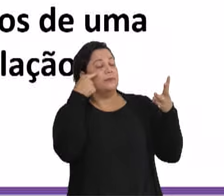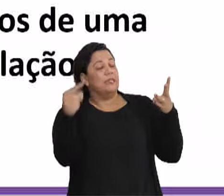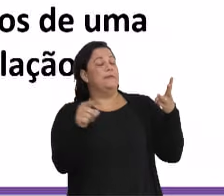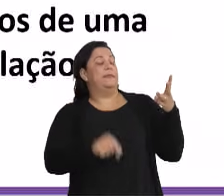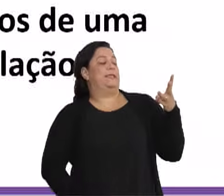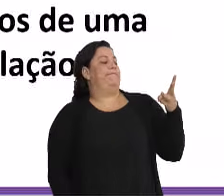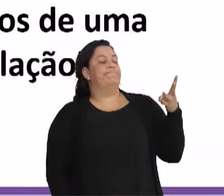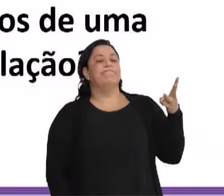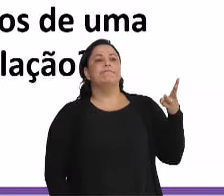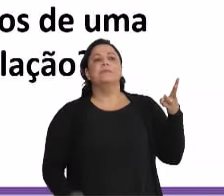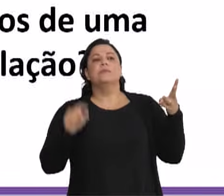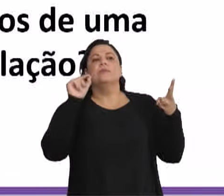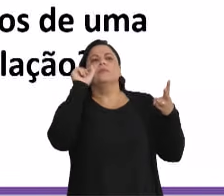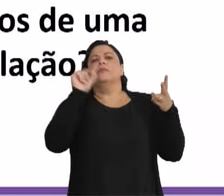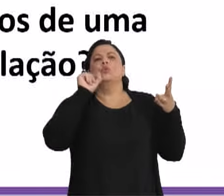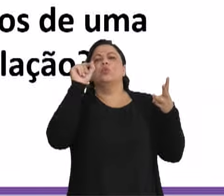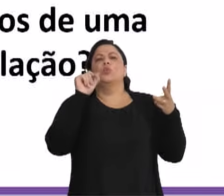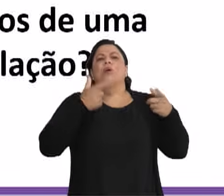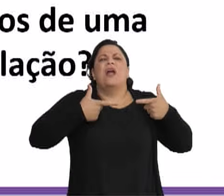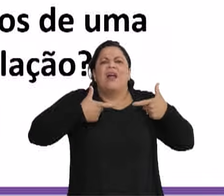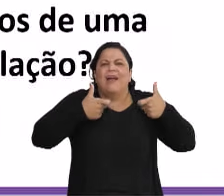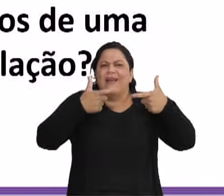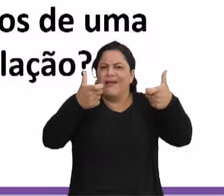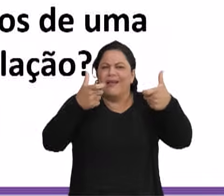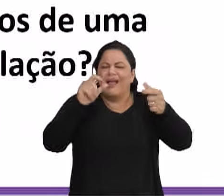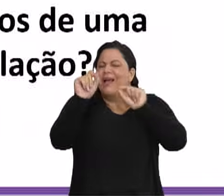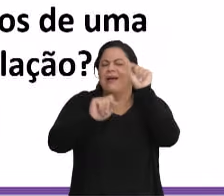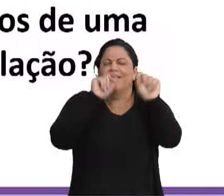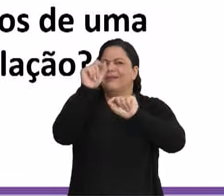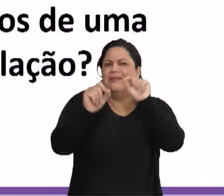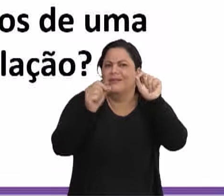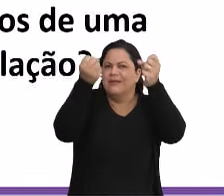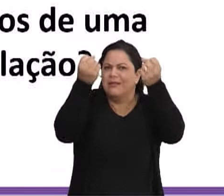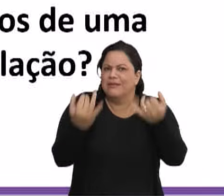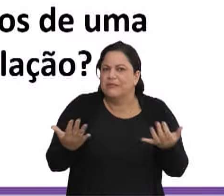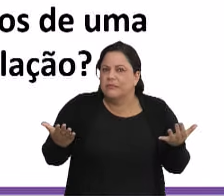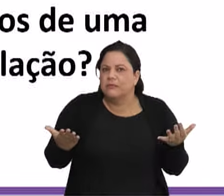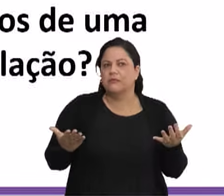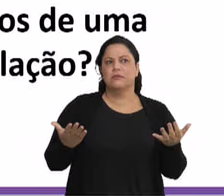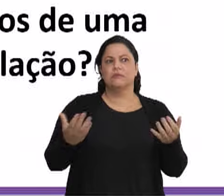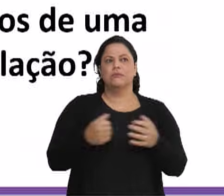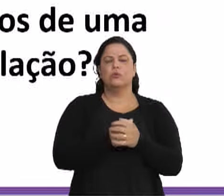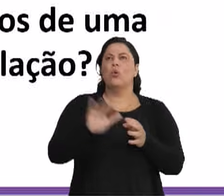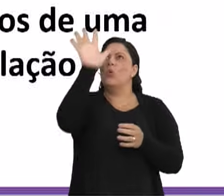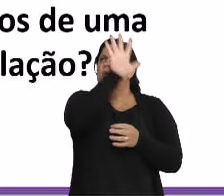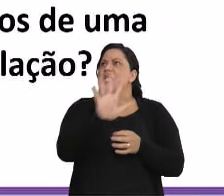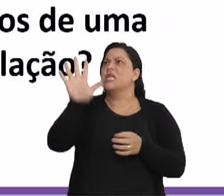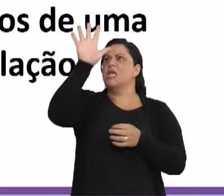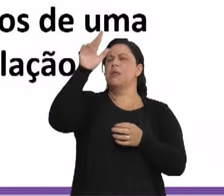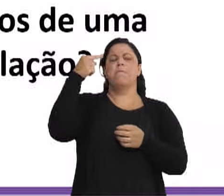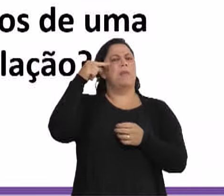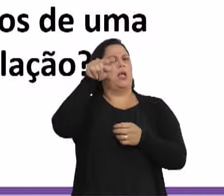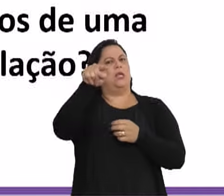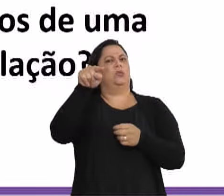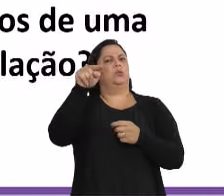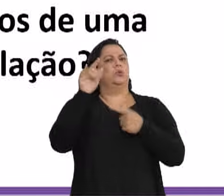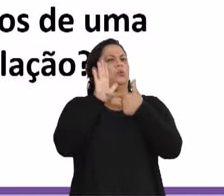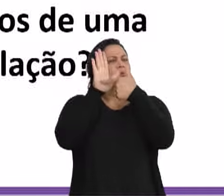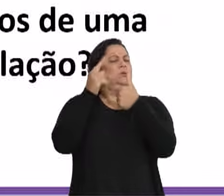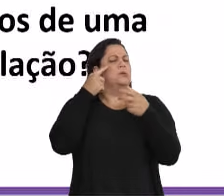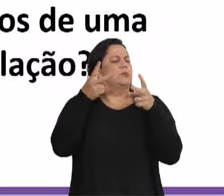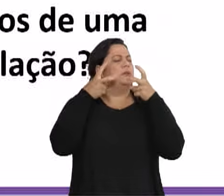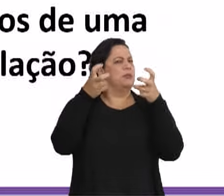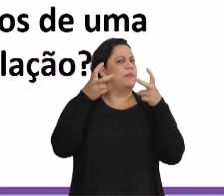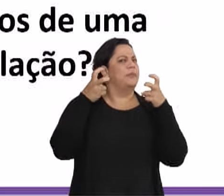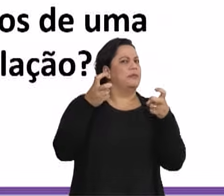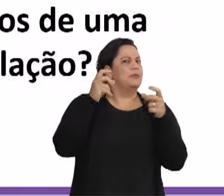essa imagem, de que guerra estamos falando? Essa imagem aqui está trazendo qual guerra para você?